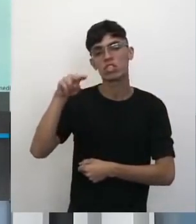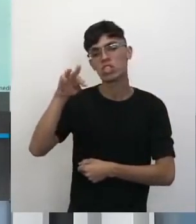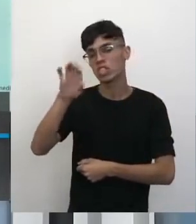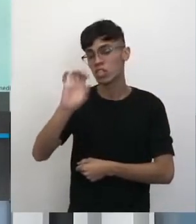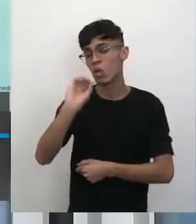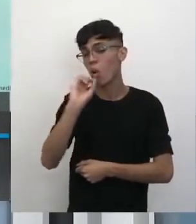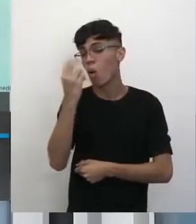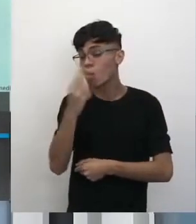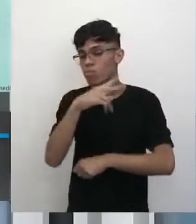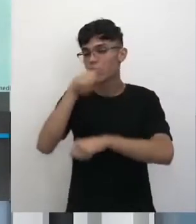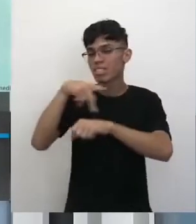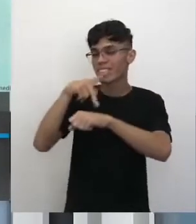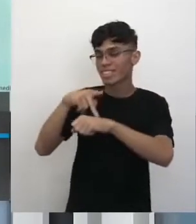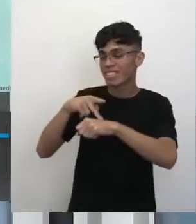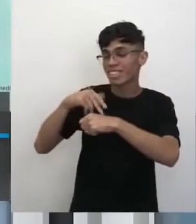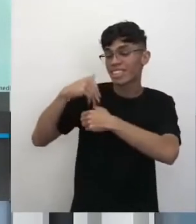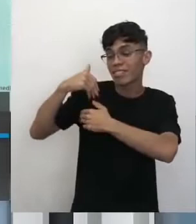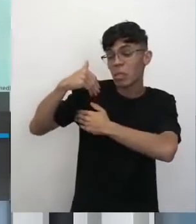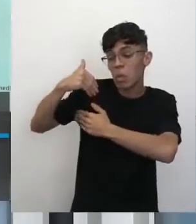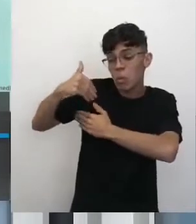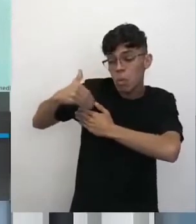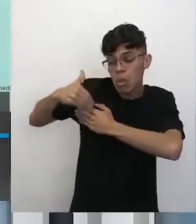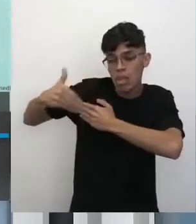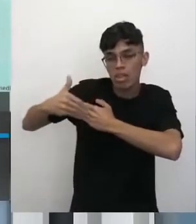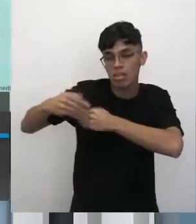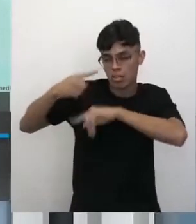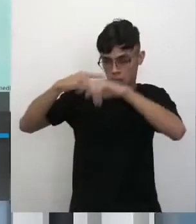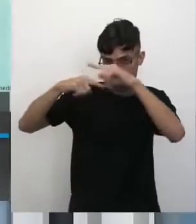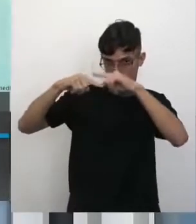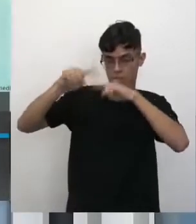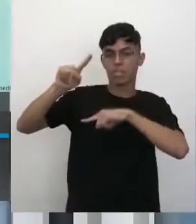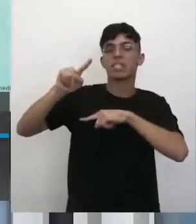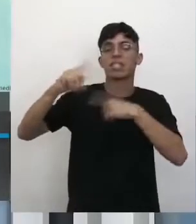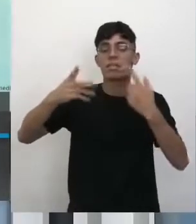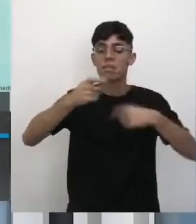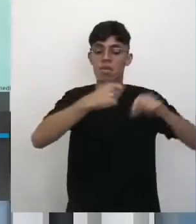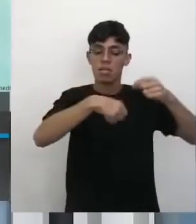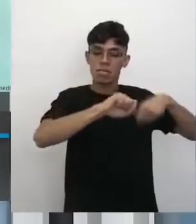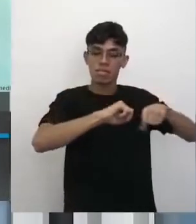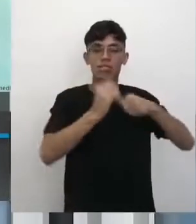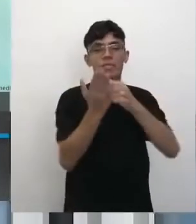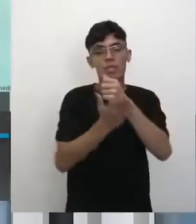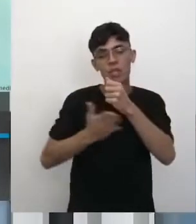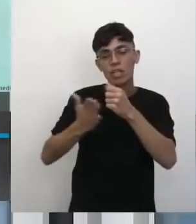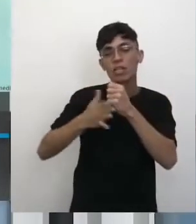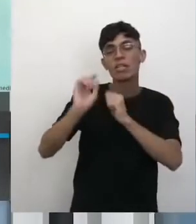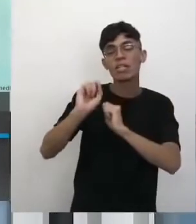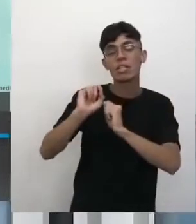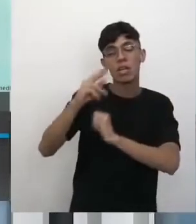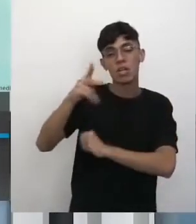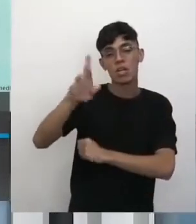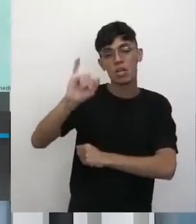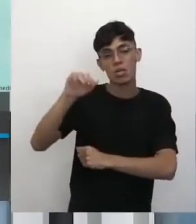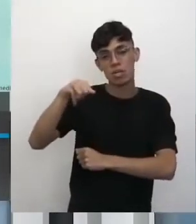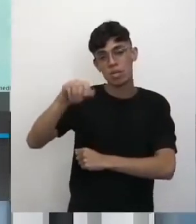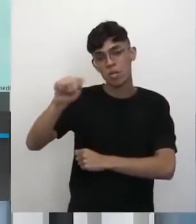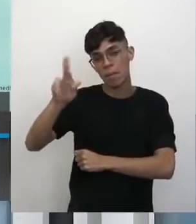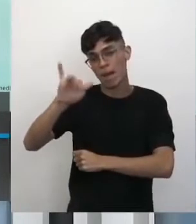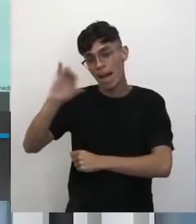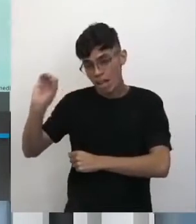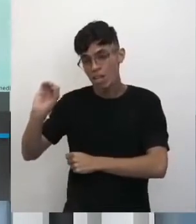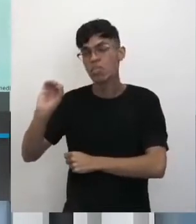em desenvolvimento, né, que a base econômica desses países em desenvolvimento é o setor primário, né,